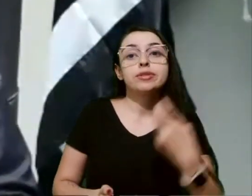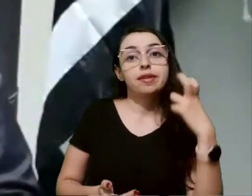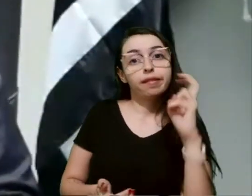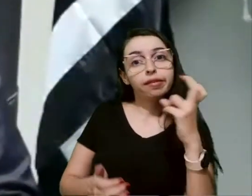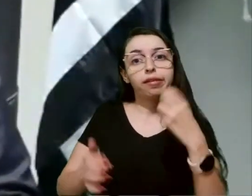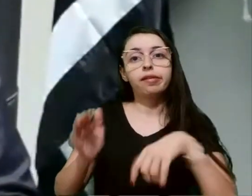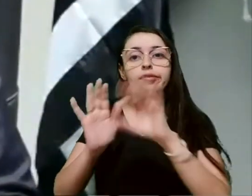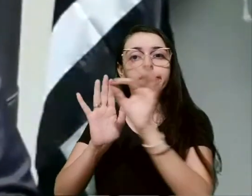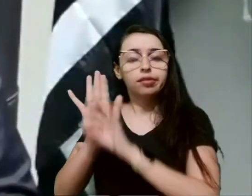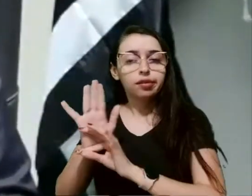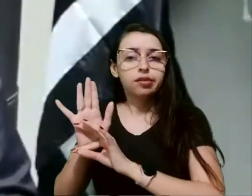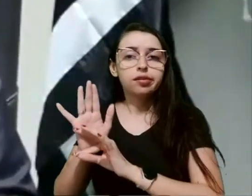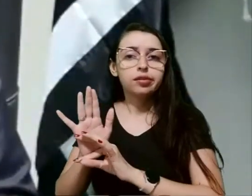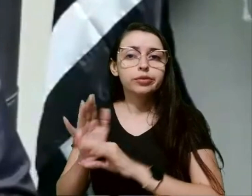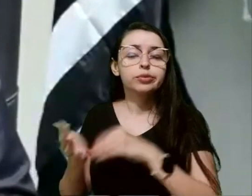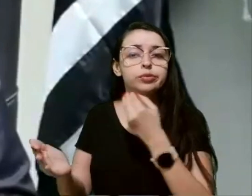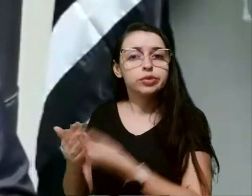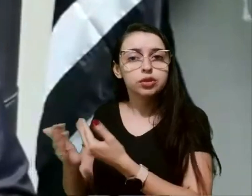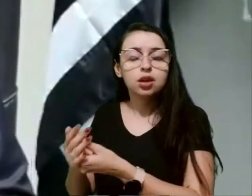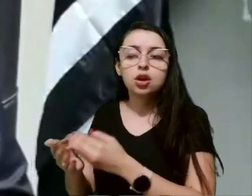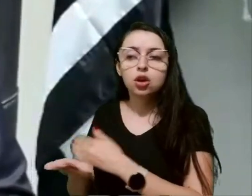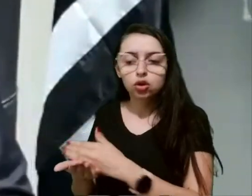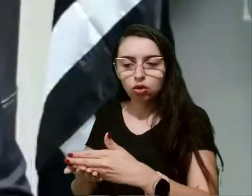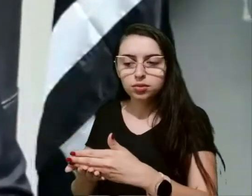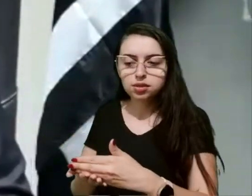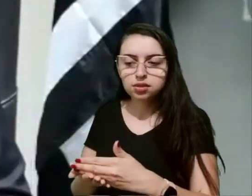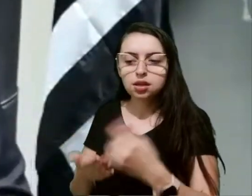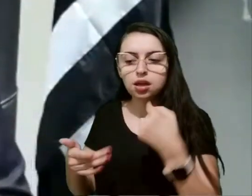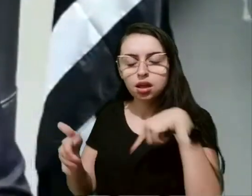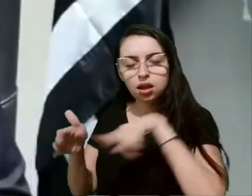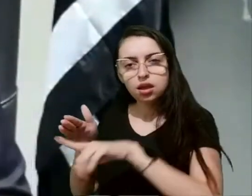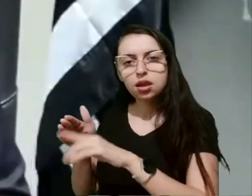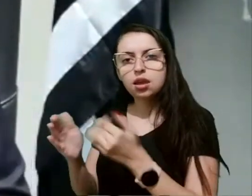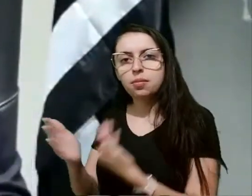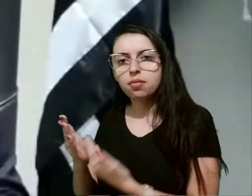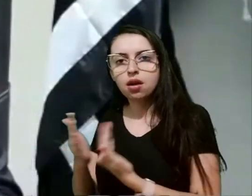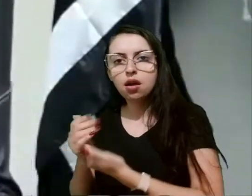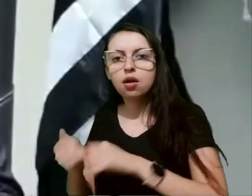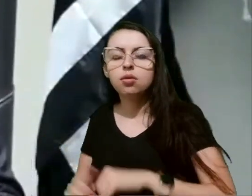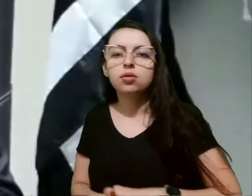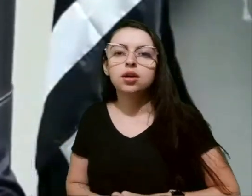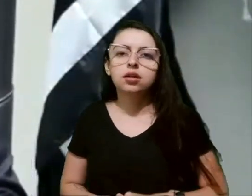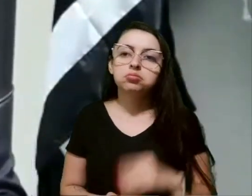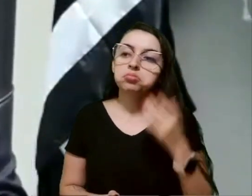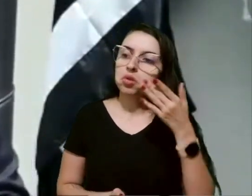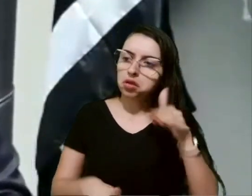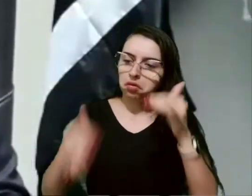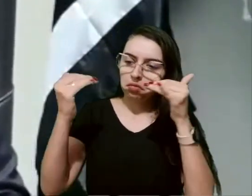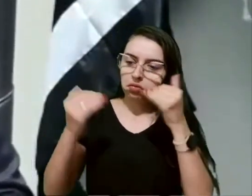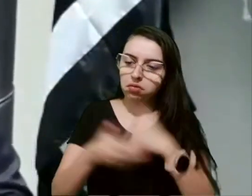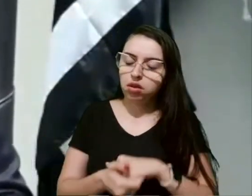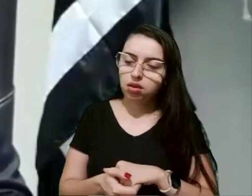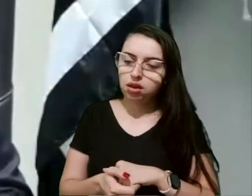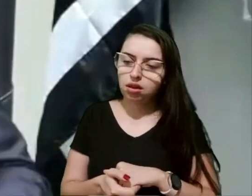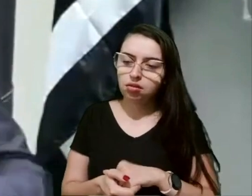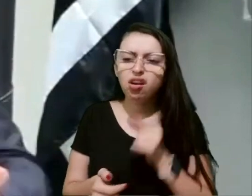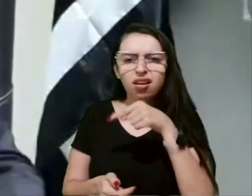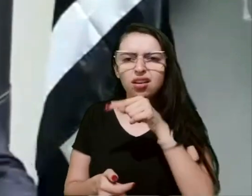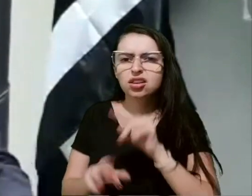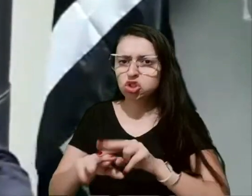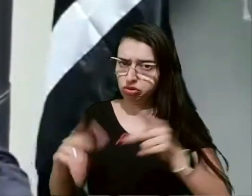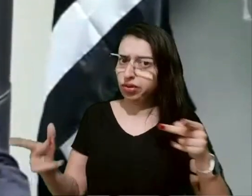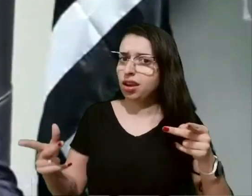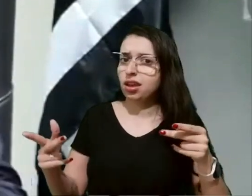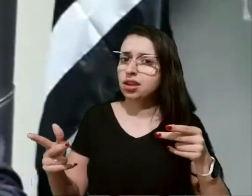E, na verdade, quando eu comecei a comparecer nas aulas, eu percebi que, eh, aquilo que pelo